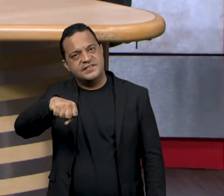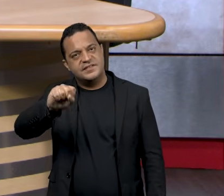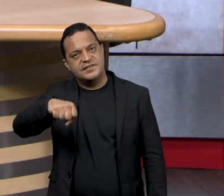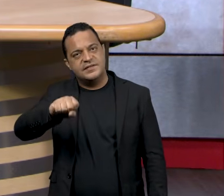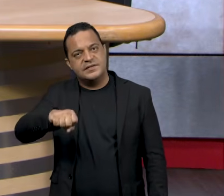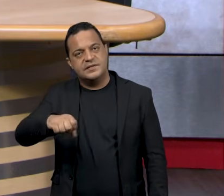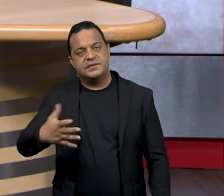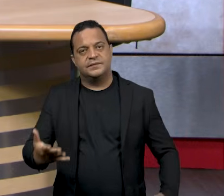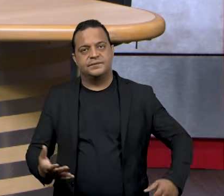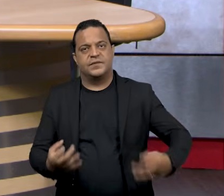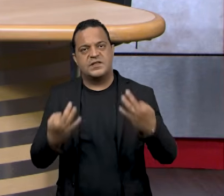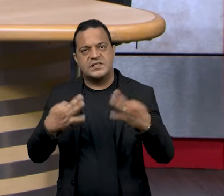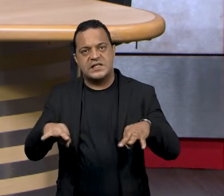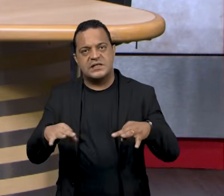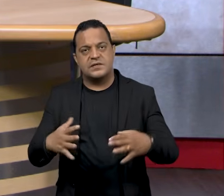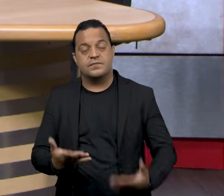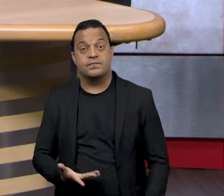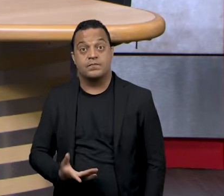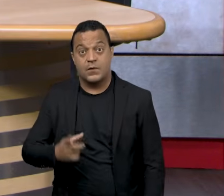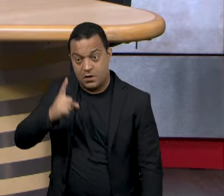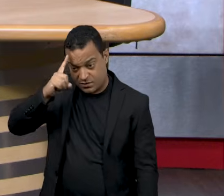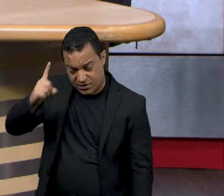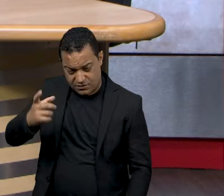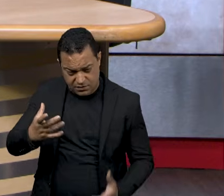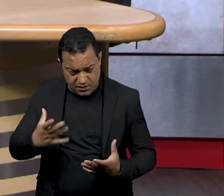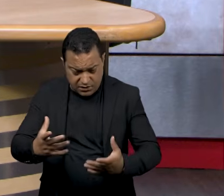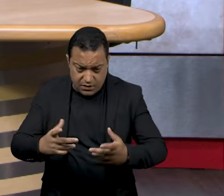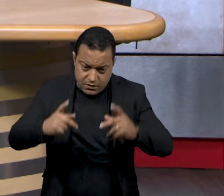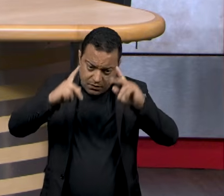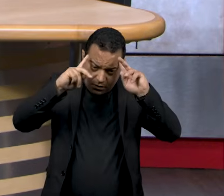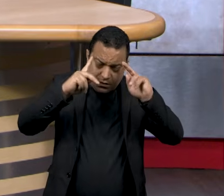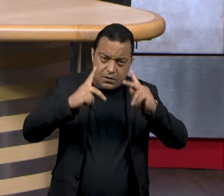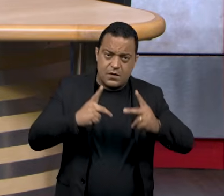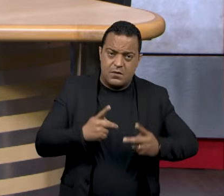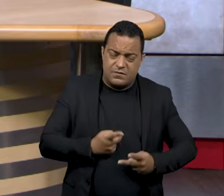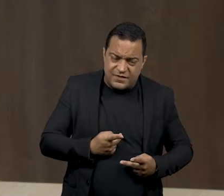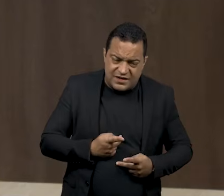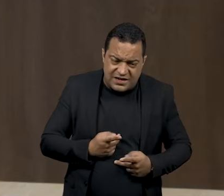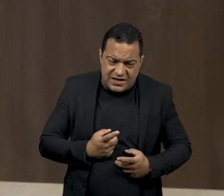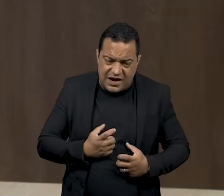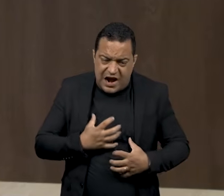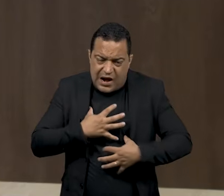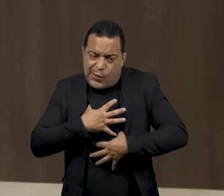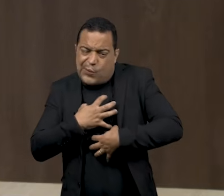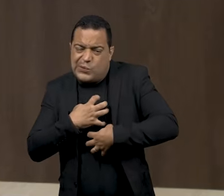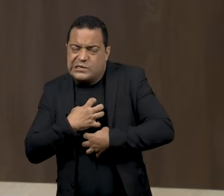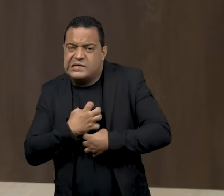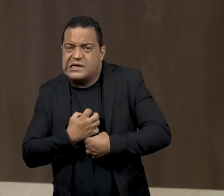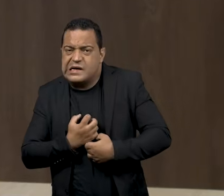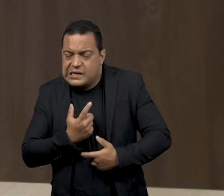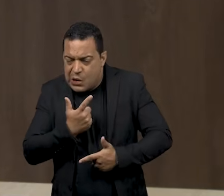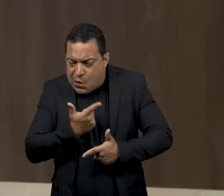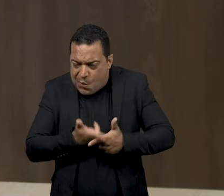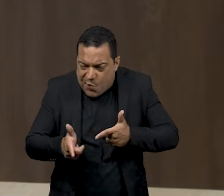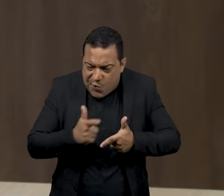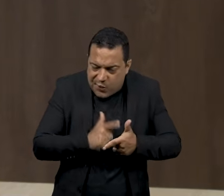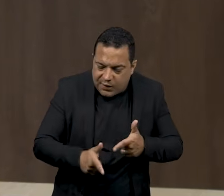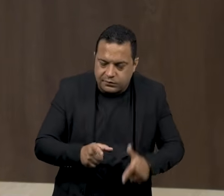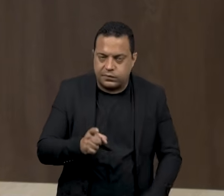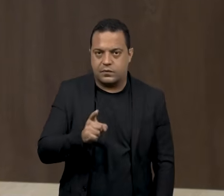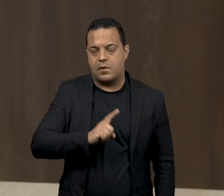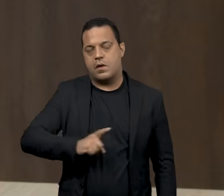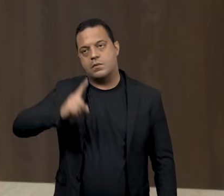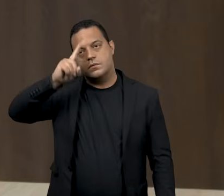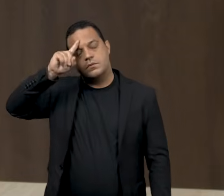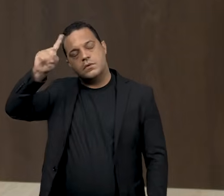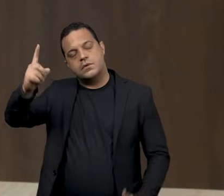vai receber. Ser-lhe-á dada. Deus não quer ver o ser humano passando apertos desnecessários. Pelo